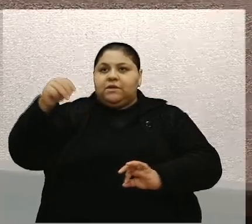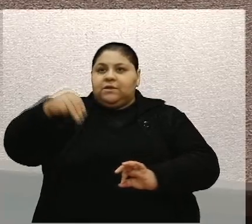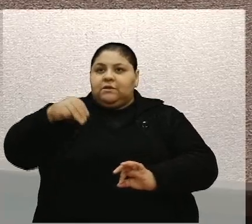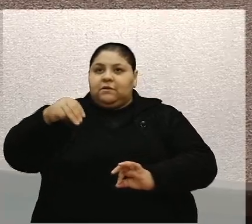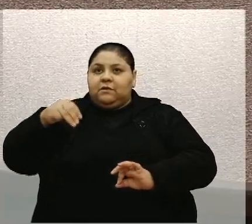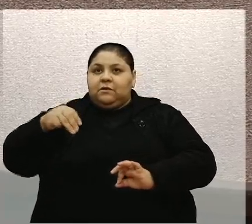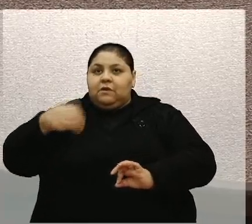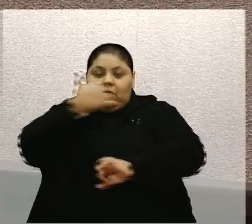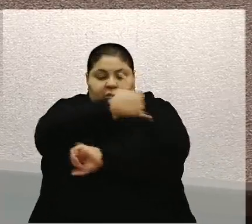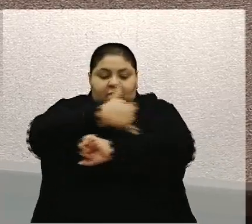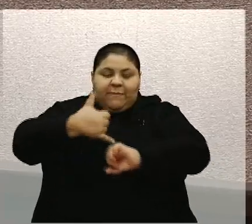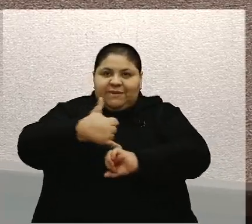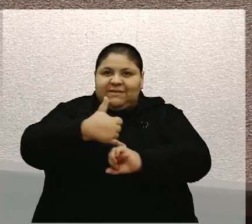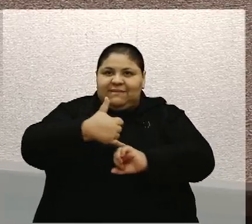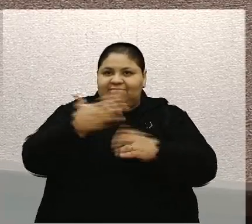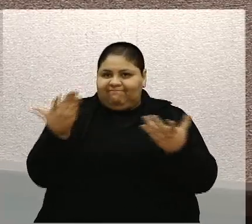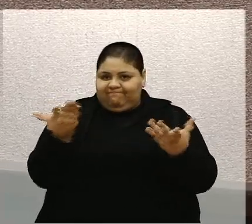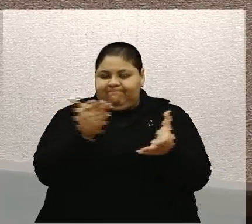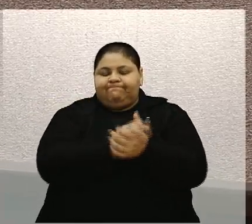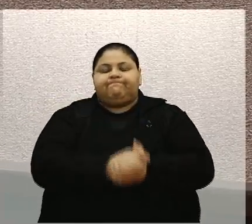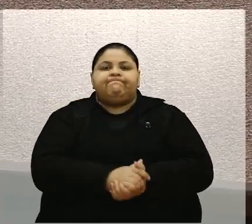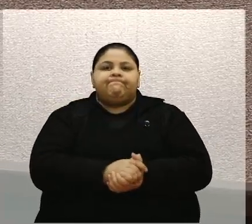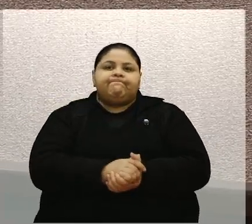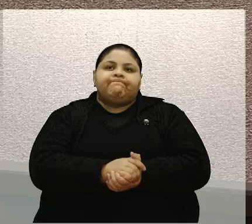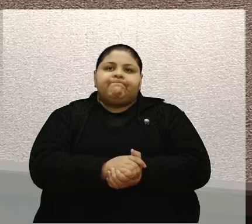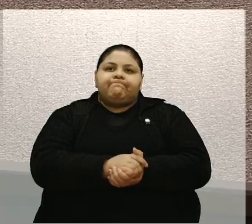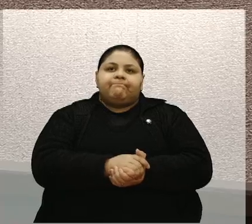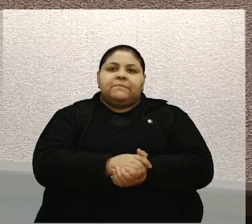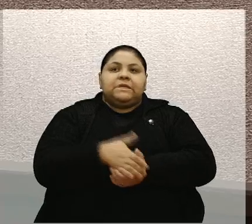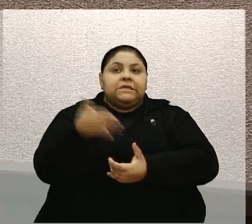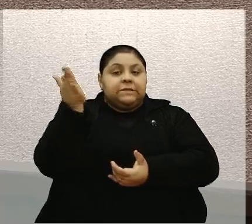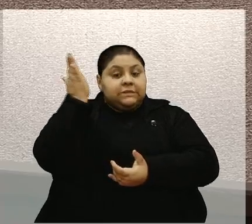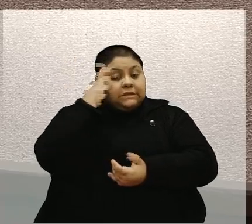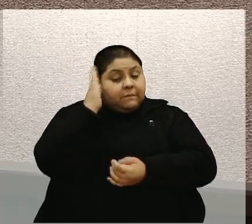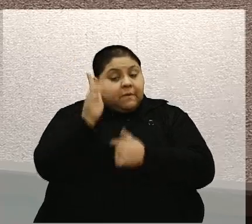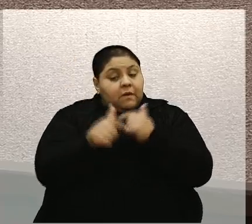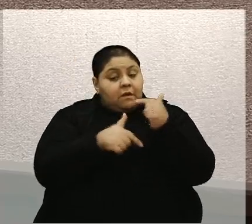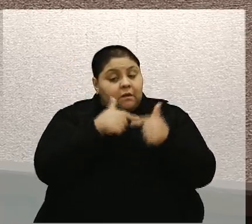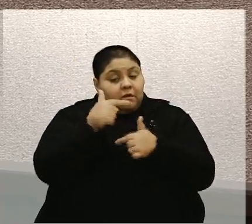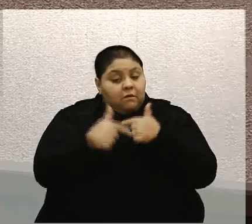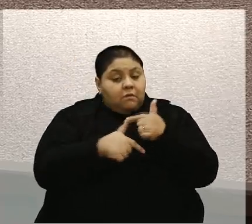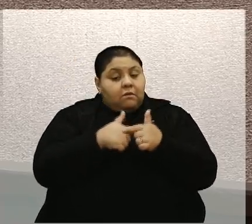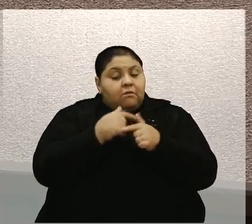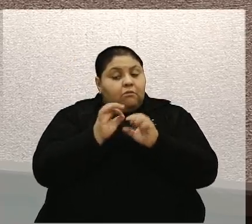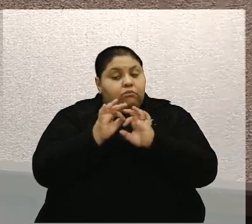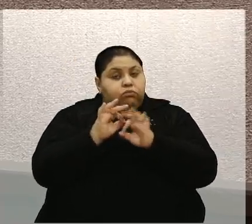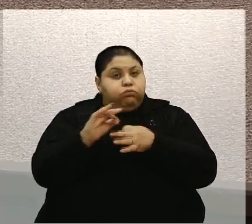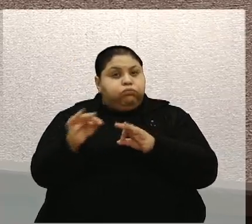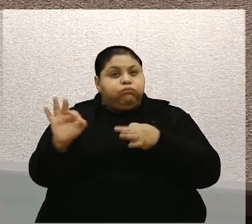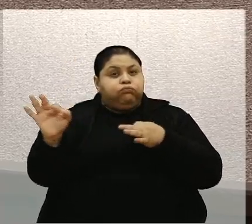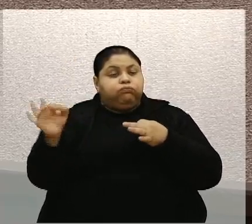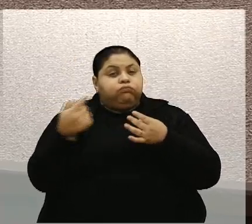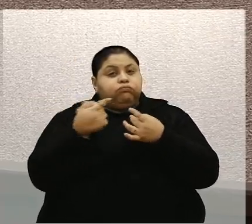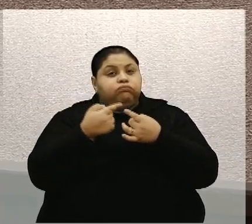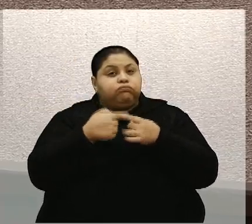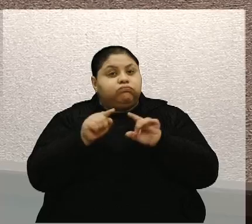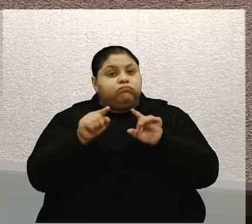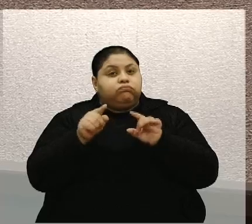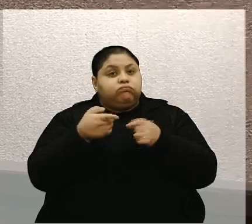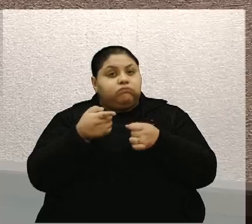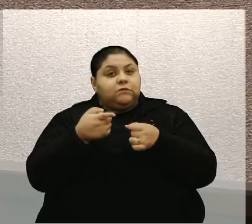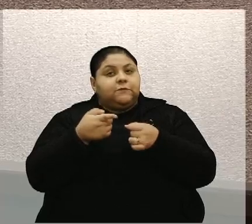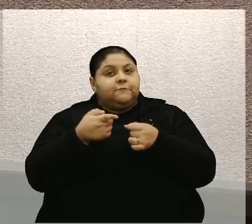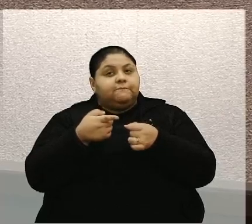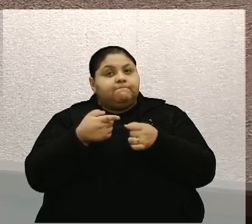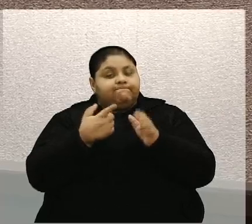passar. Mas sabemos que o trabalho vai ser longo, mas vamos dar a volta e vai dar